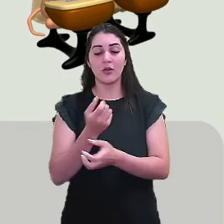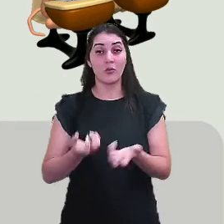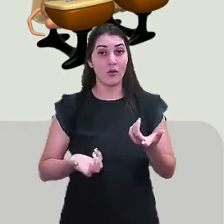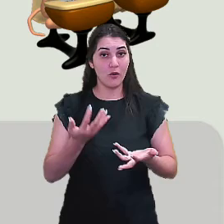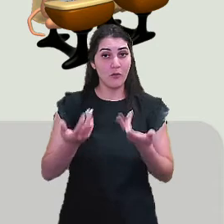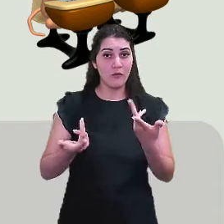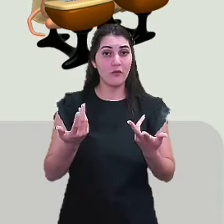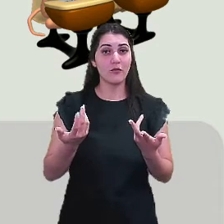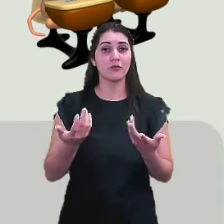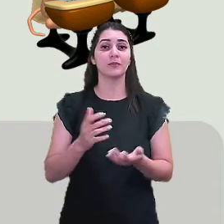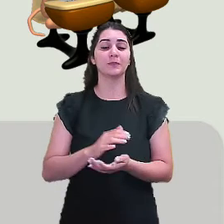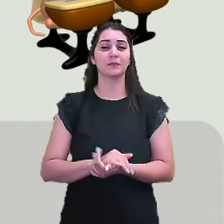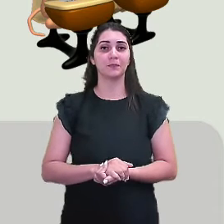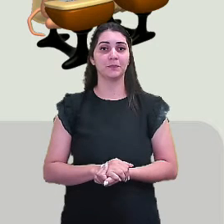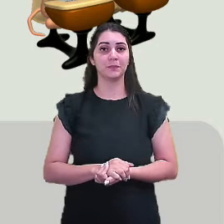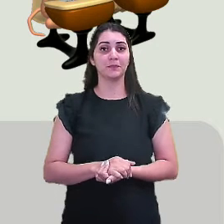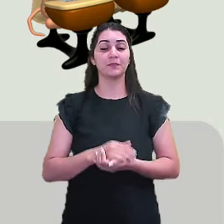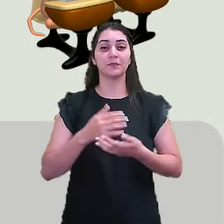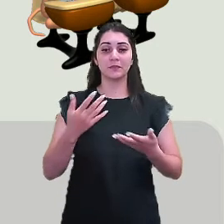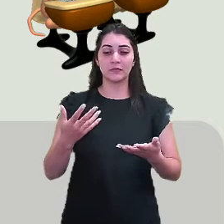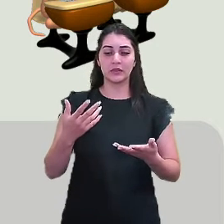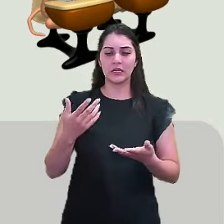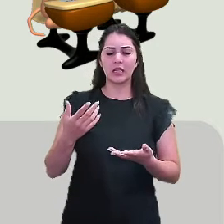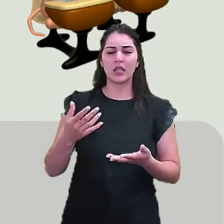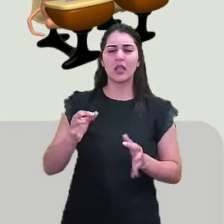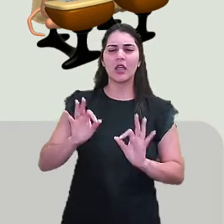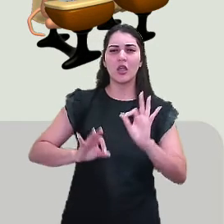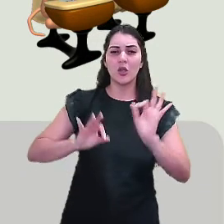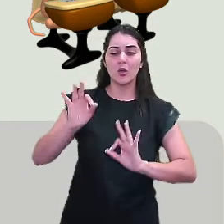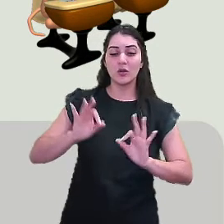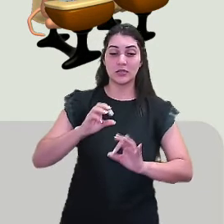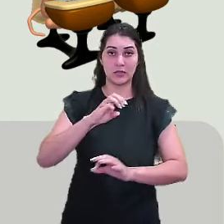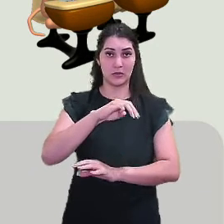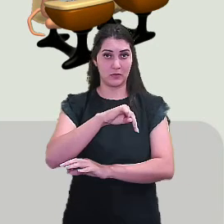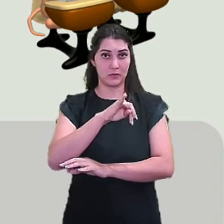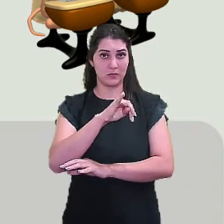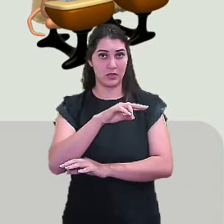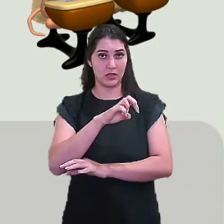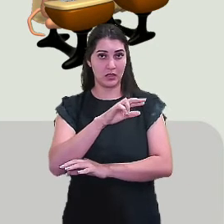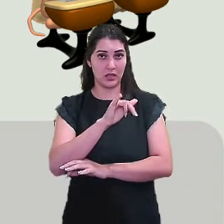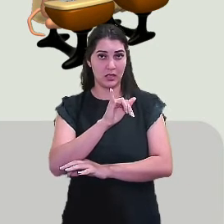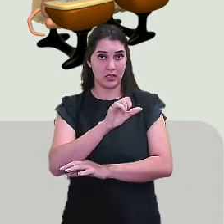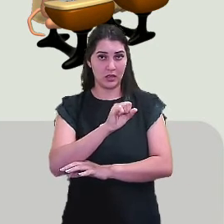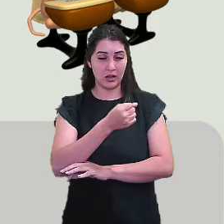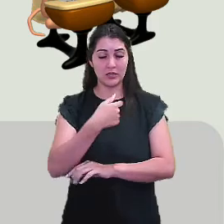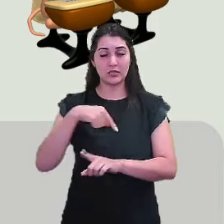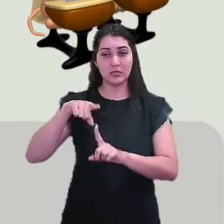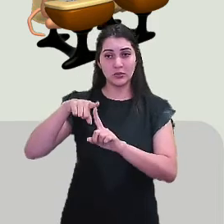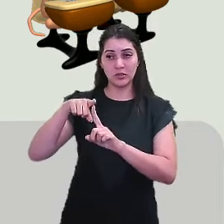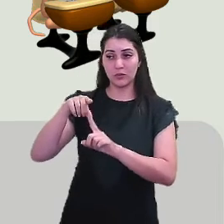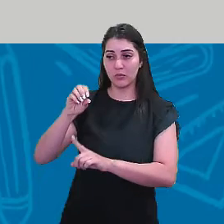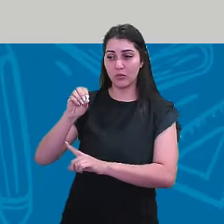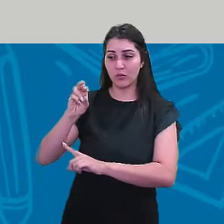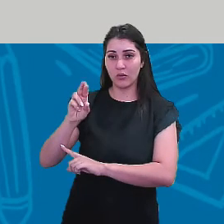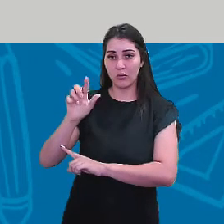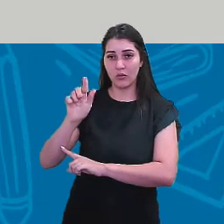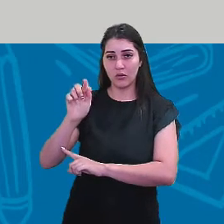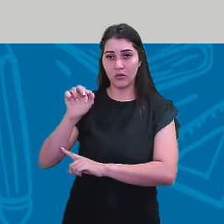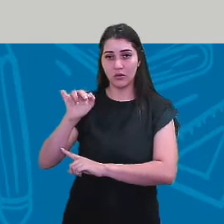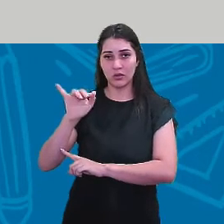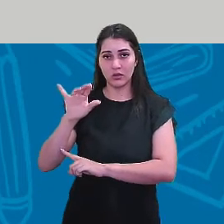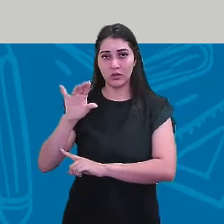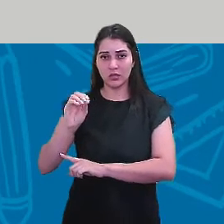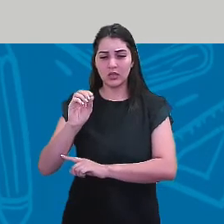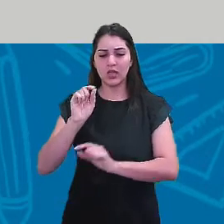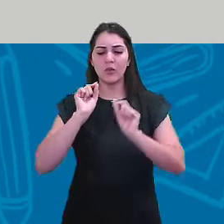É formado por minerais e matéria orgânica. Que danada é isso, professora? São várias